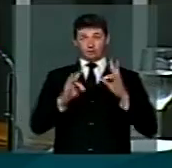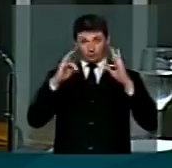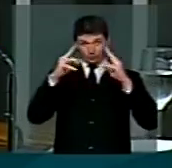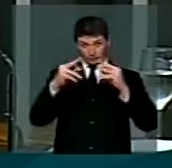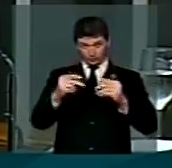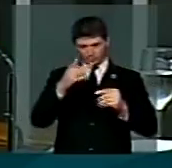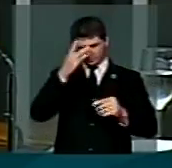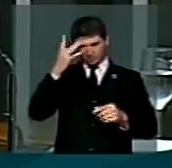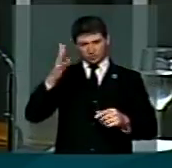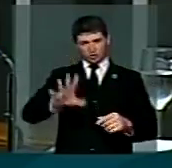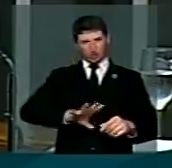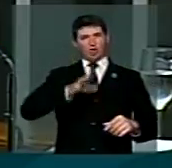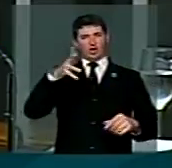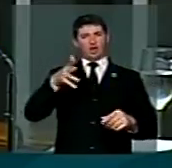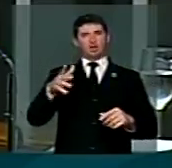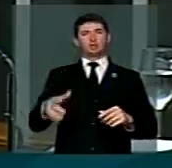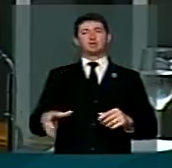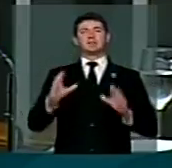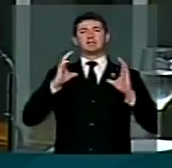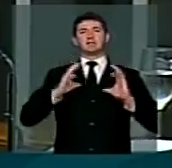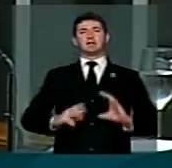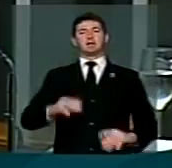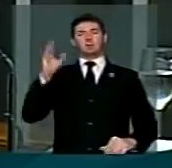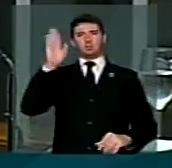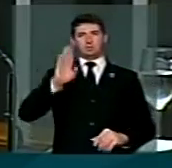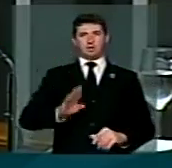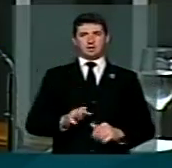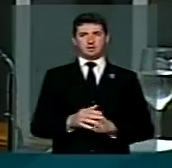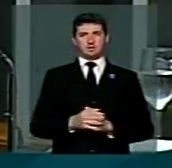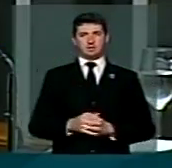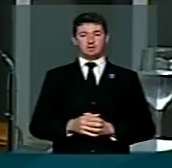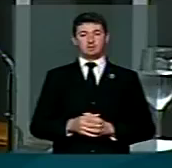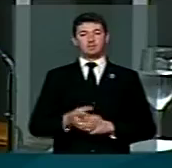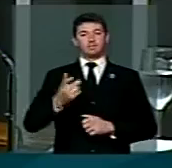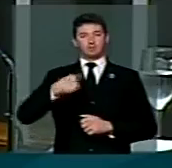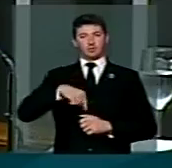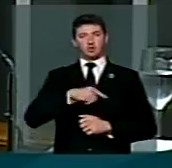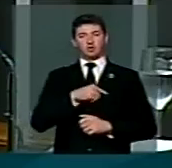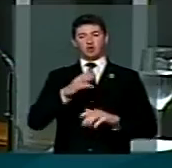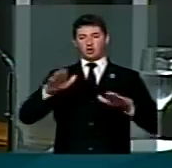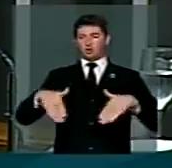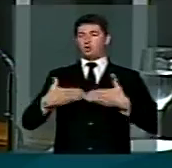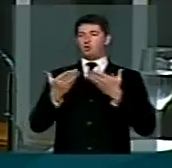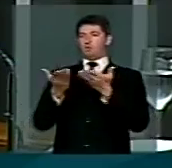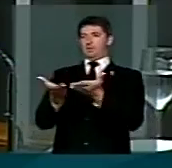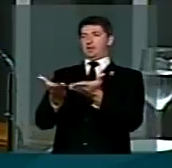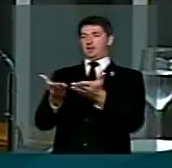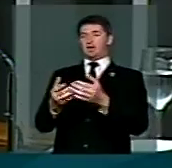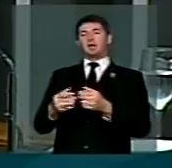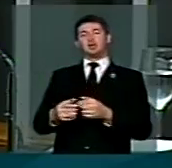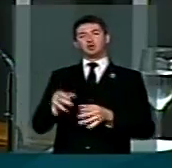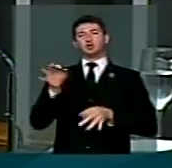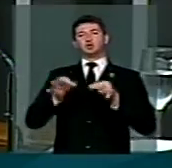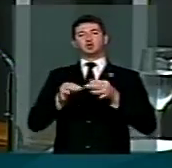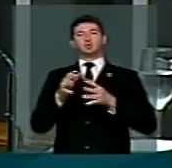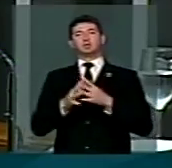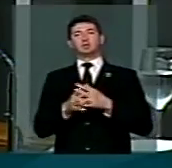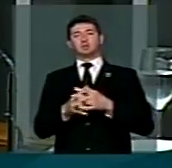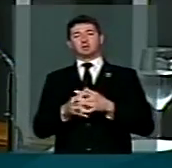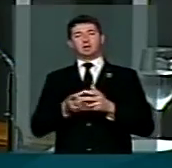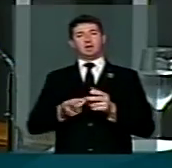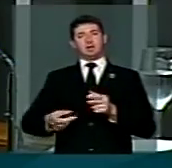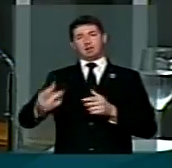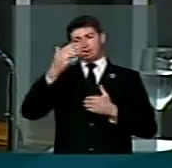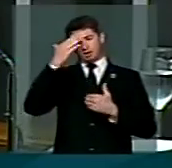esses bravos cidadãos e cidadãs brasileiros, nossas justas e merecidas homenagens e